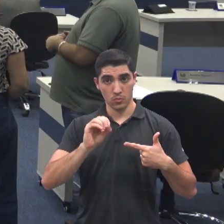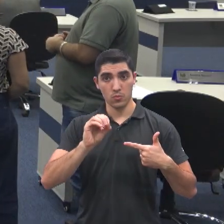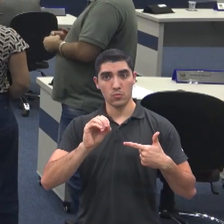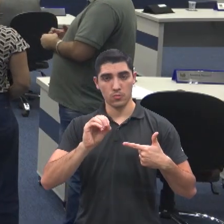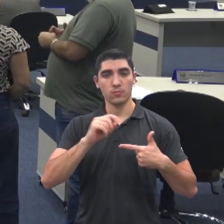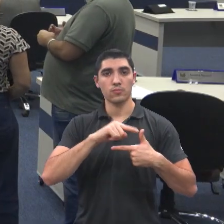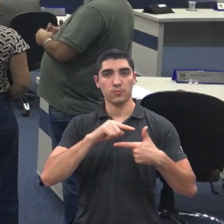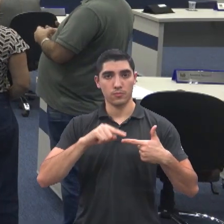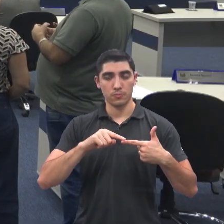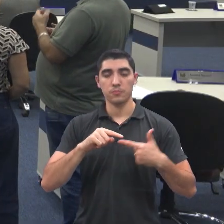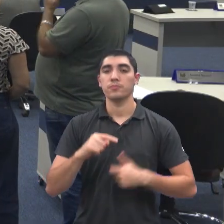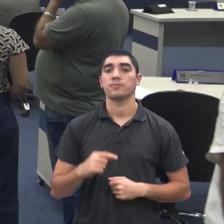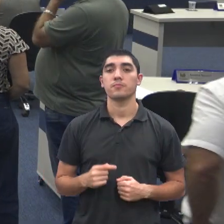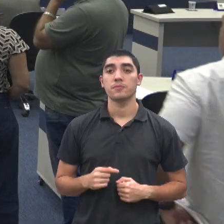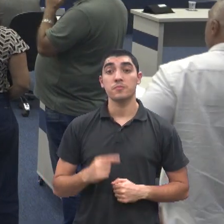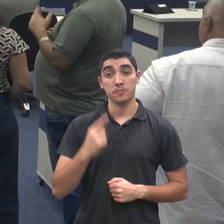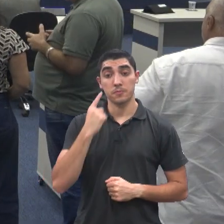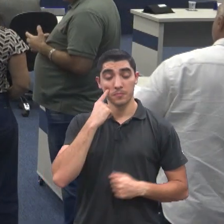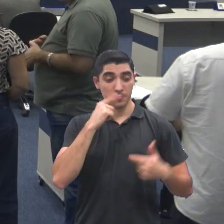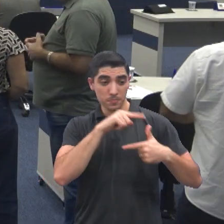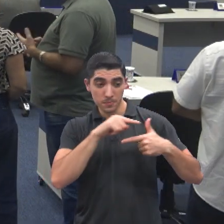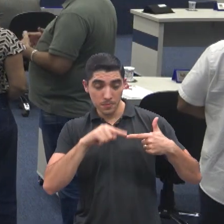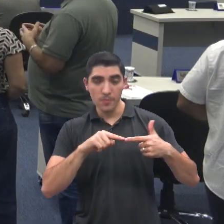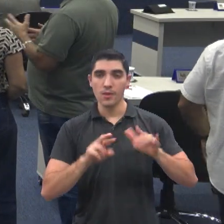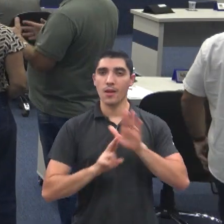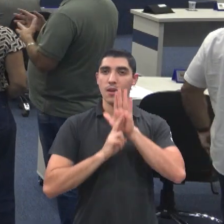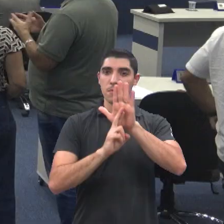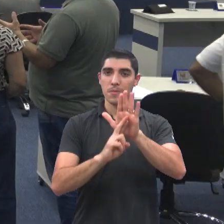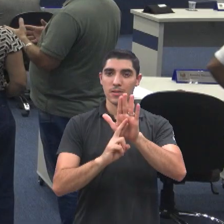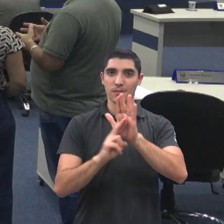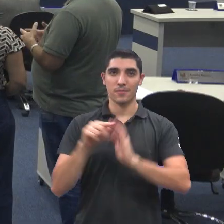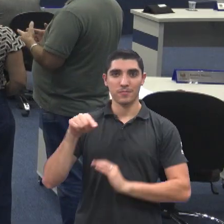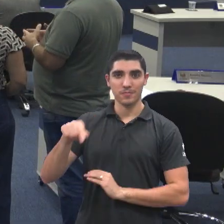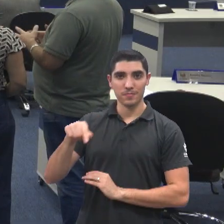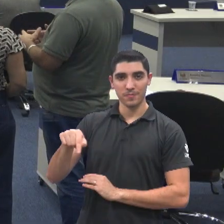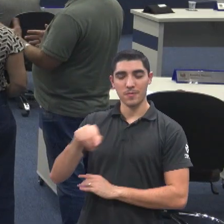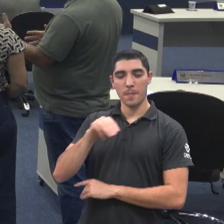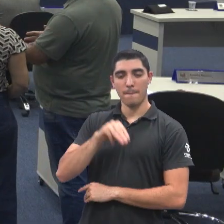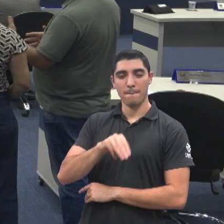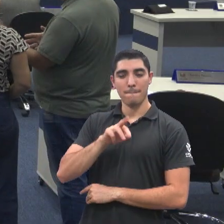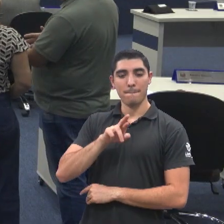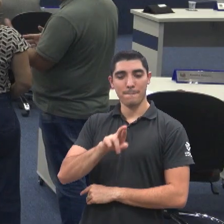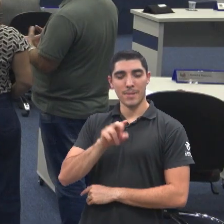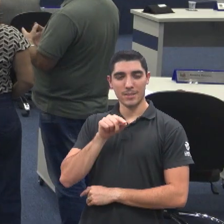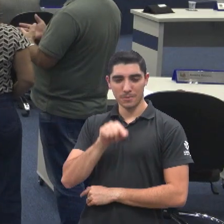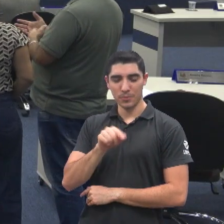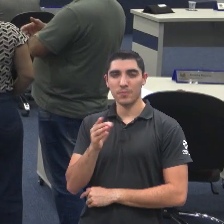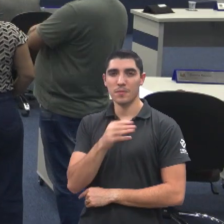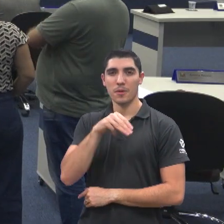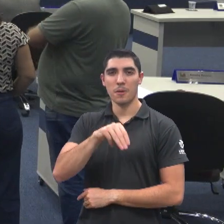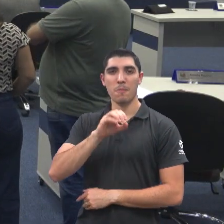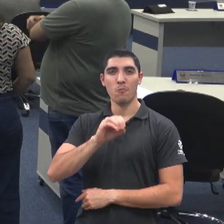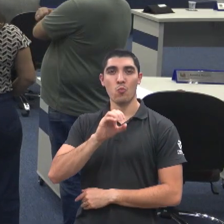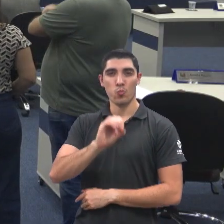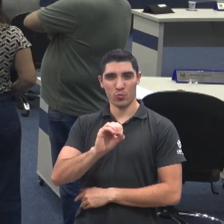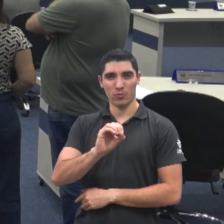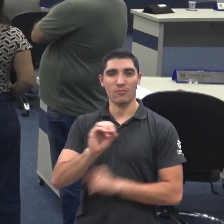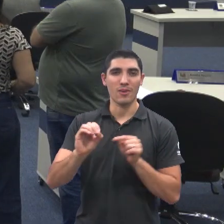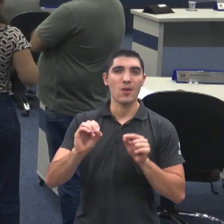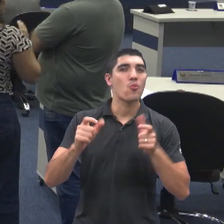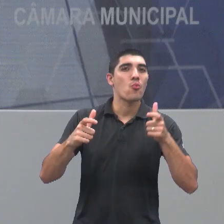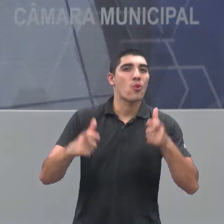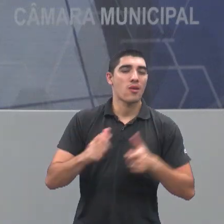Representam aí o Mr. Mu. Eu peço, inclusive,